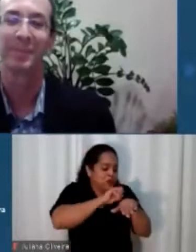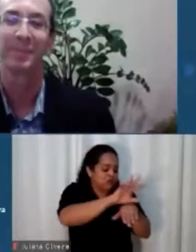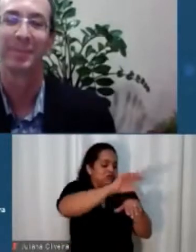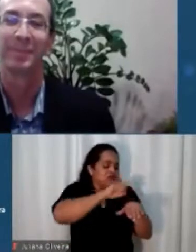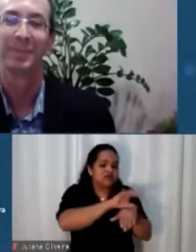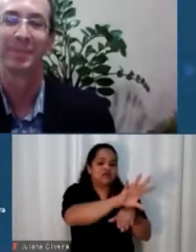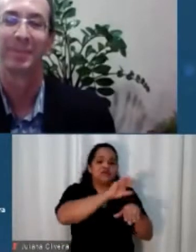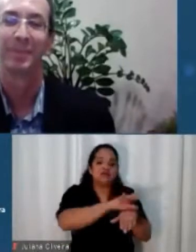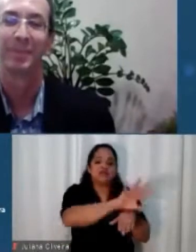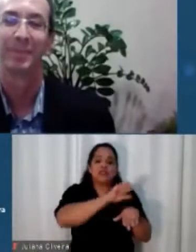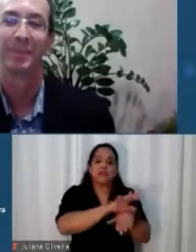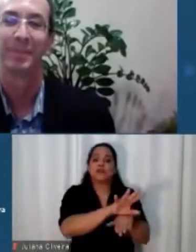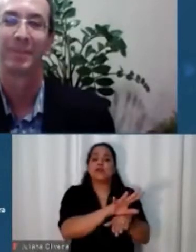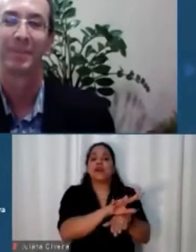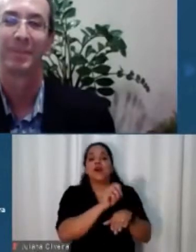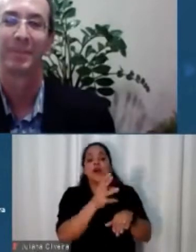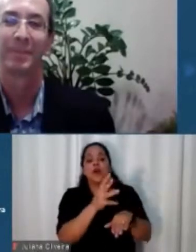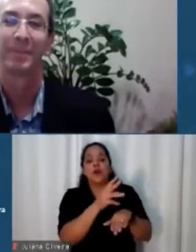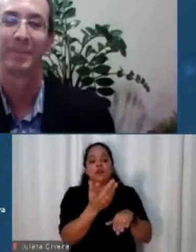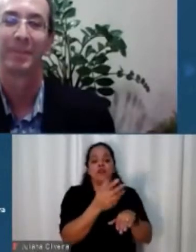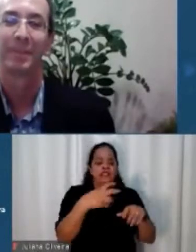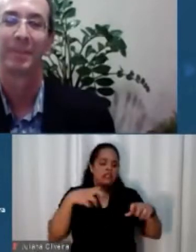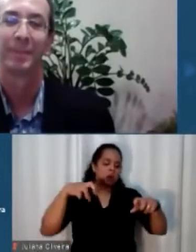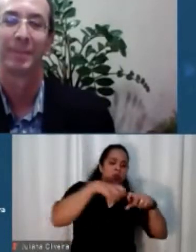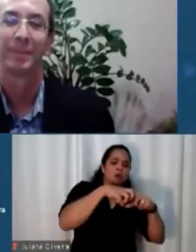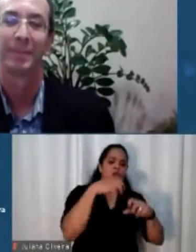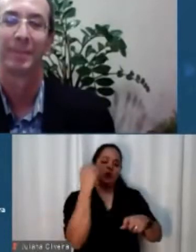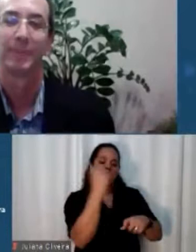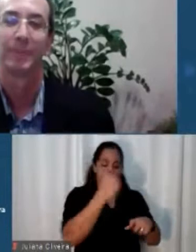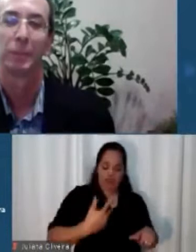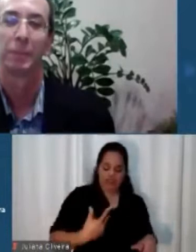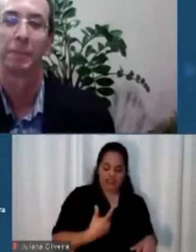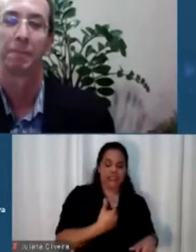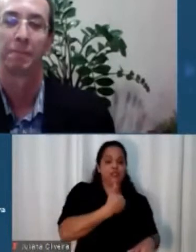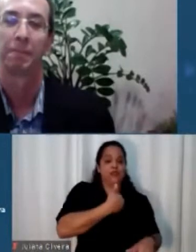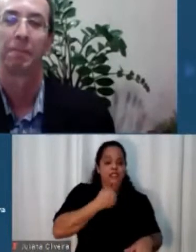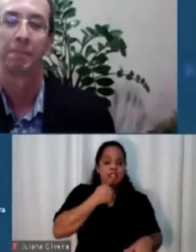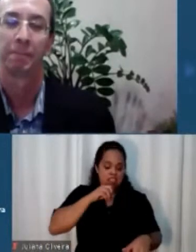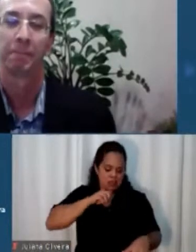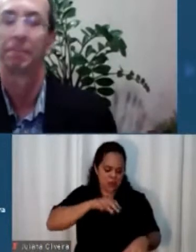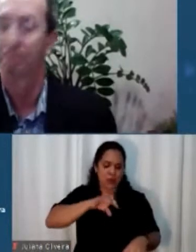sangramento do trauma como o sangramento cirúrgico. São situações, às vezes, difíceis de você conseguir